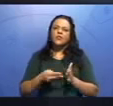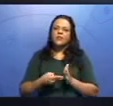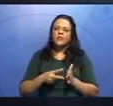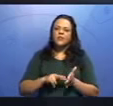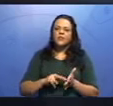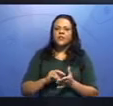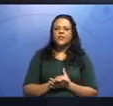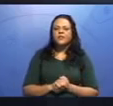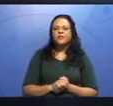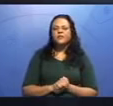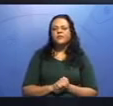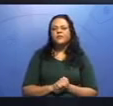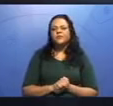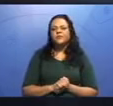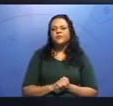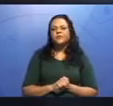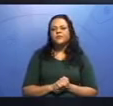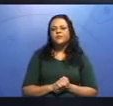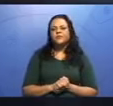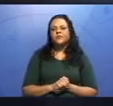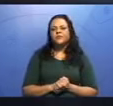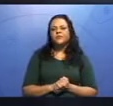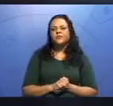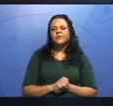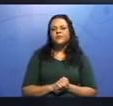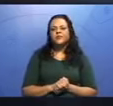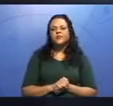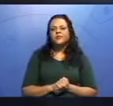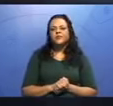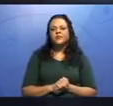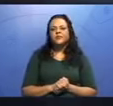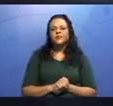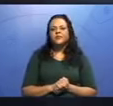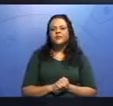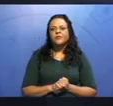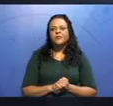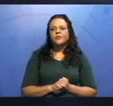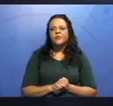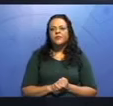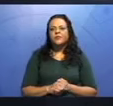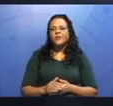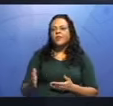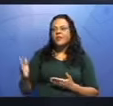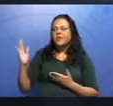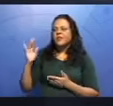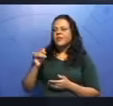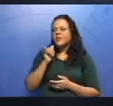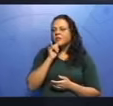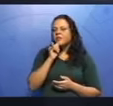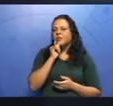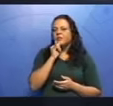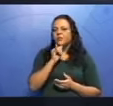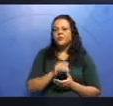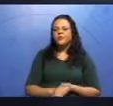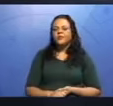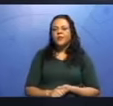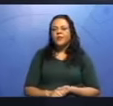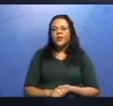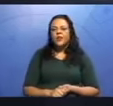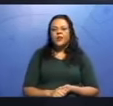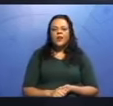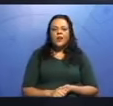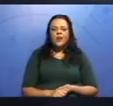e, geralmente classificada como aditiva. Nesses exemplos, olha só. Que chato,